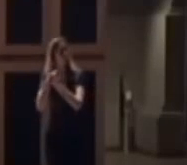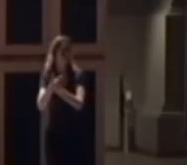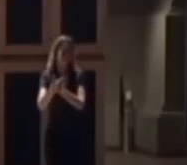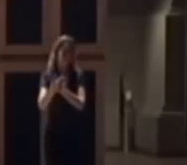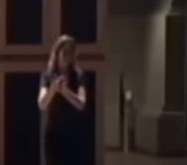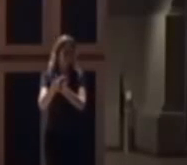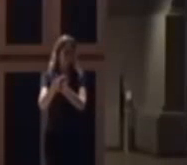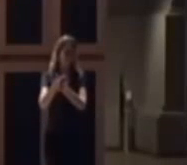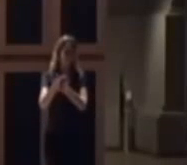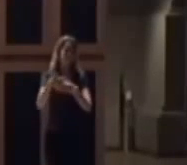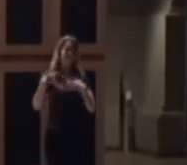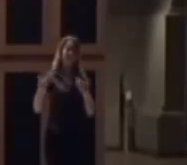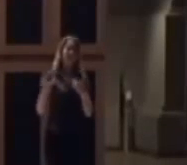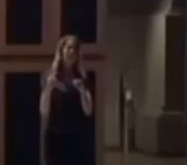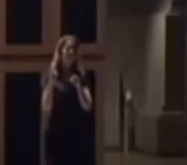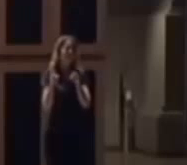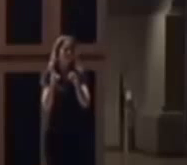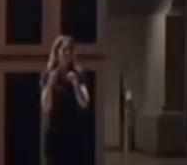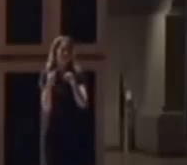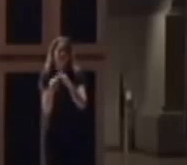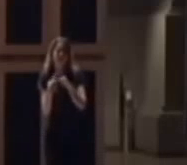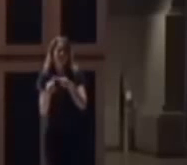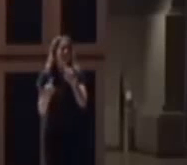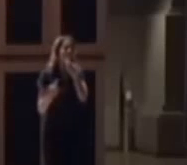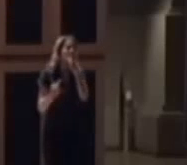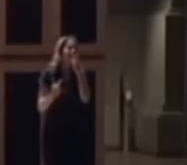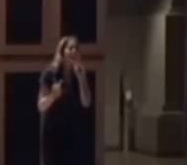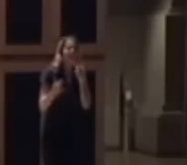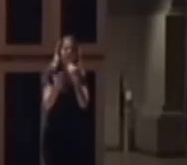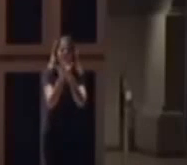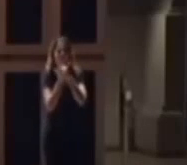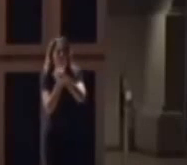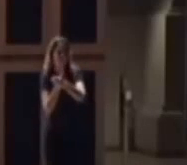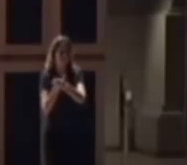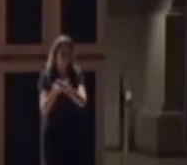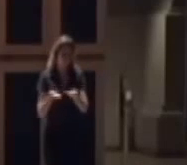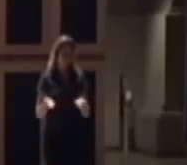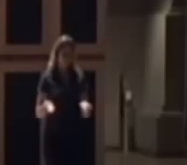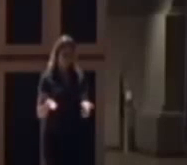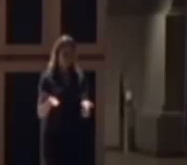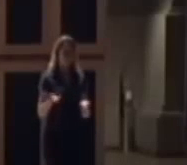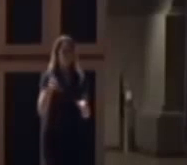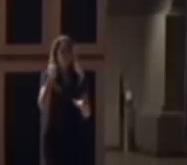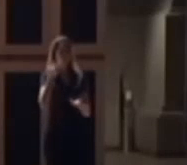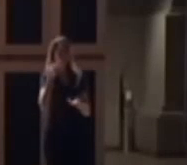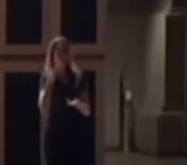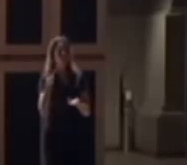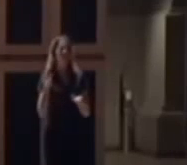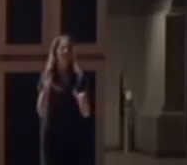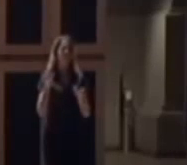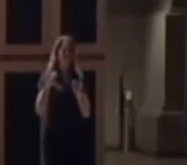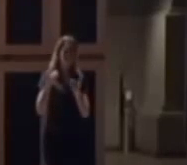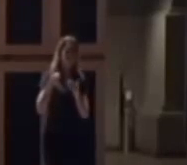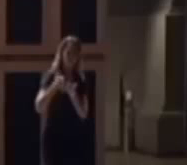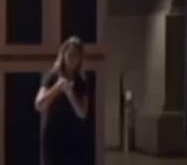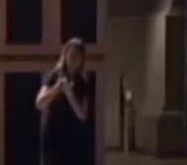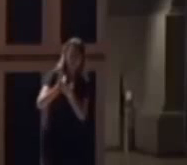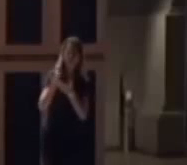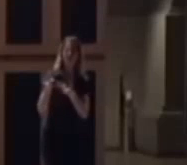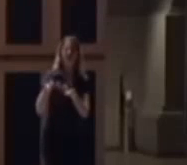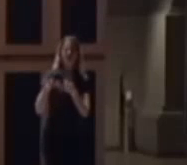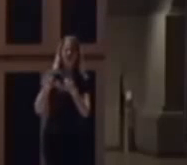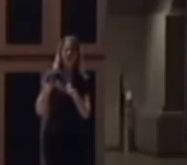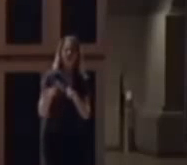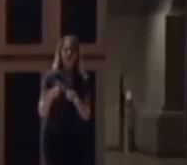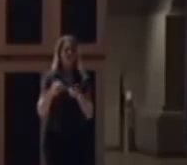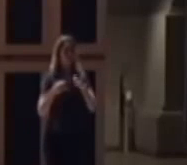porque temos 12 equipamentos hoje em funcionamento. Pode passar. 12 equipamentos hoje em funcionamento,